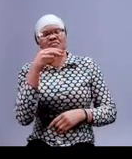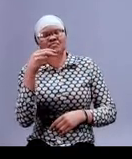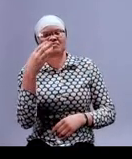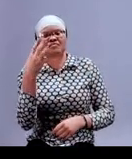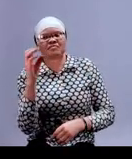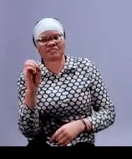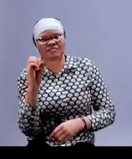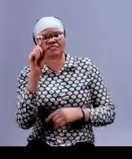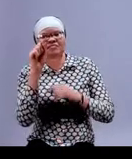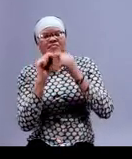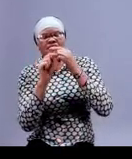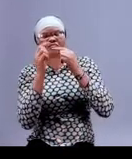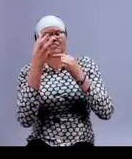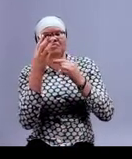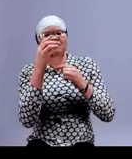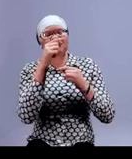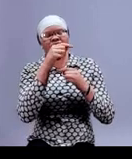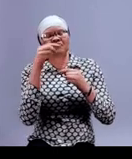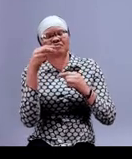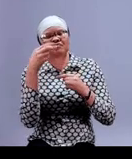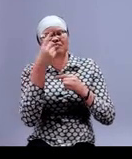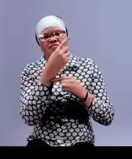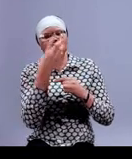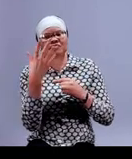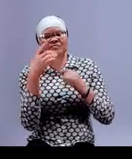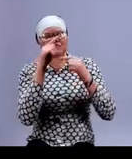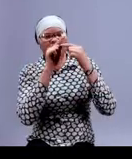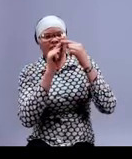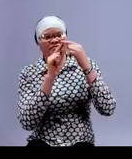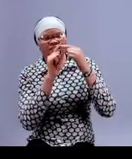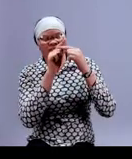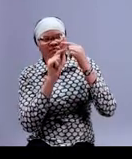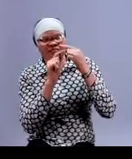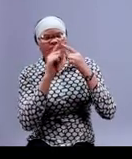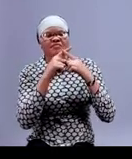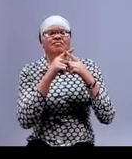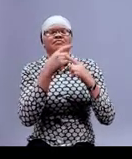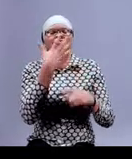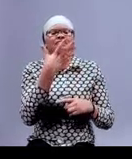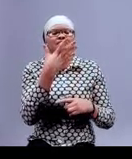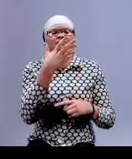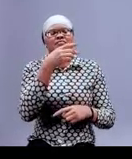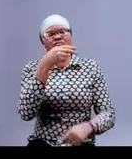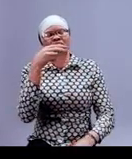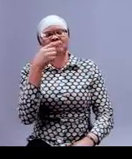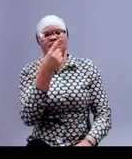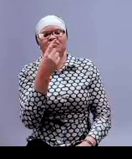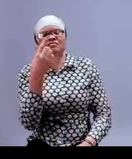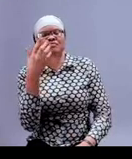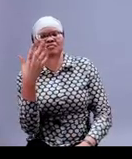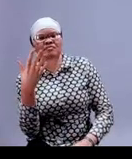3 + 15 a 3 = 10 + 5 = 15